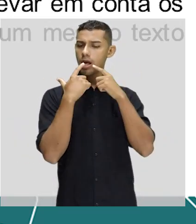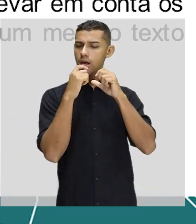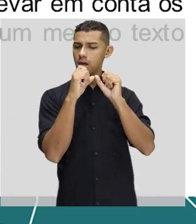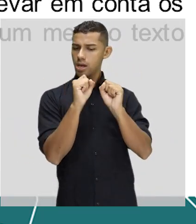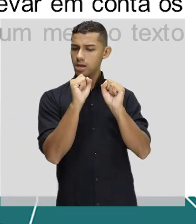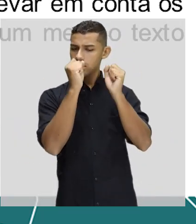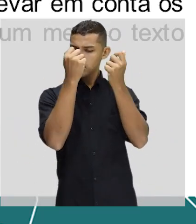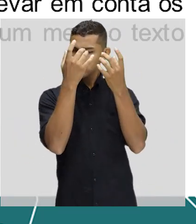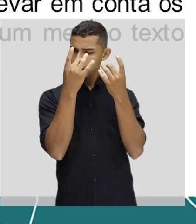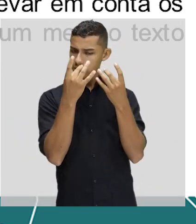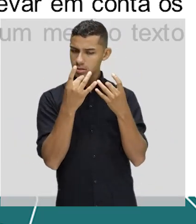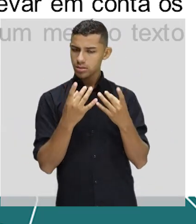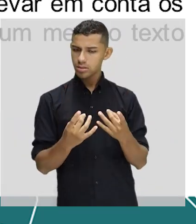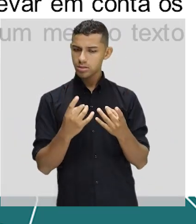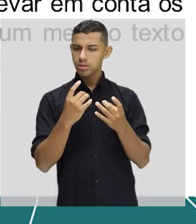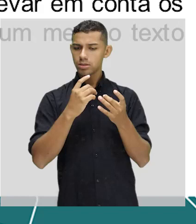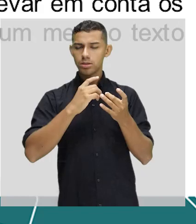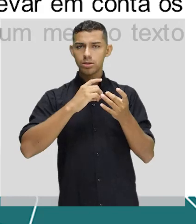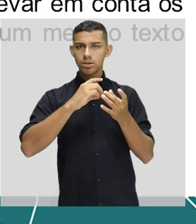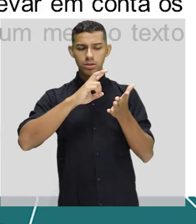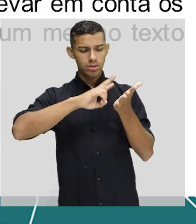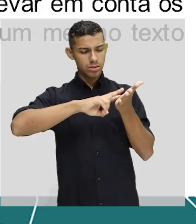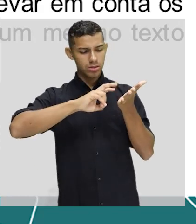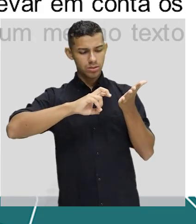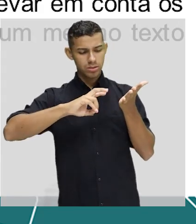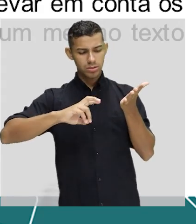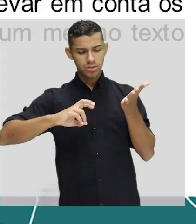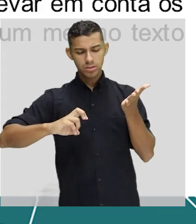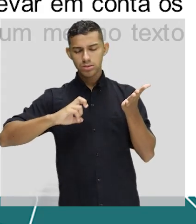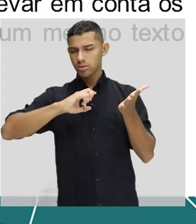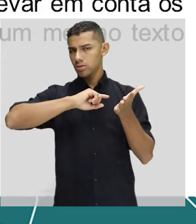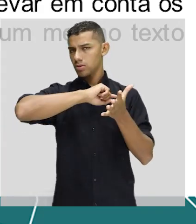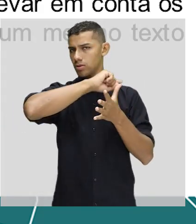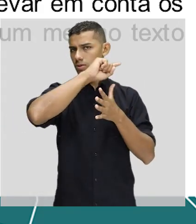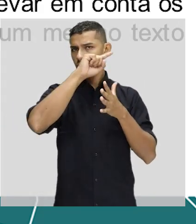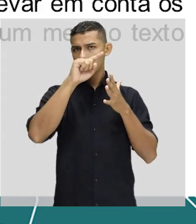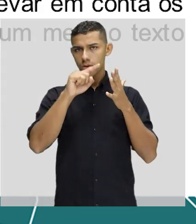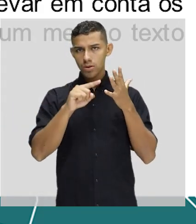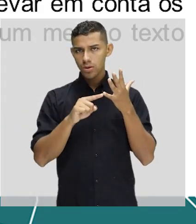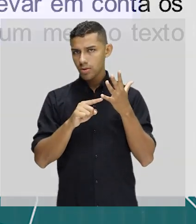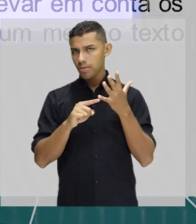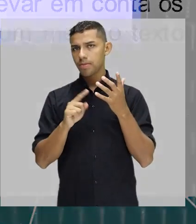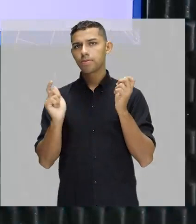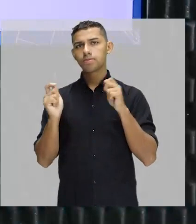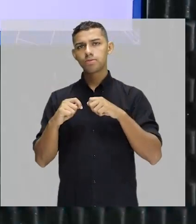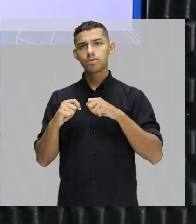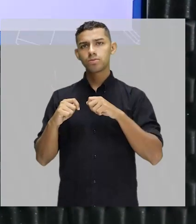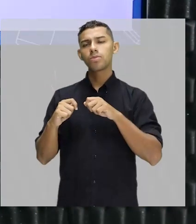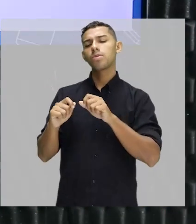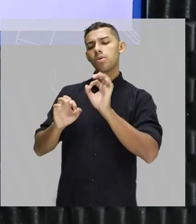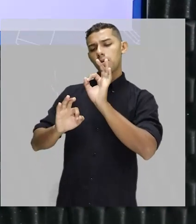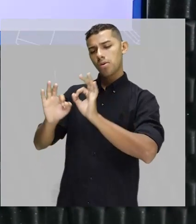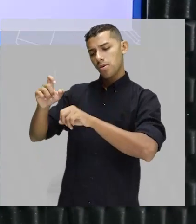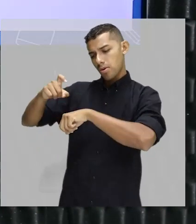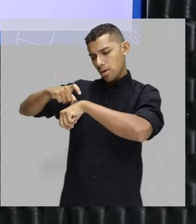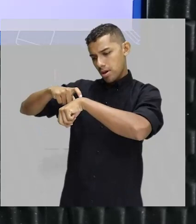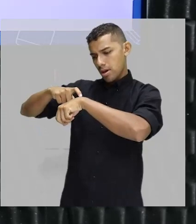o vocabulário variado, construções frasais distintas, os tempos verbais